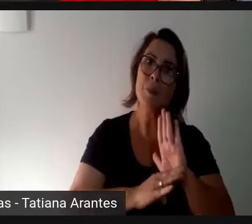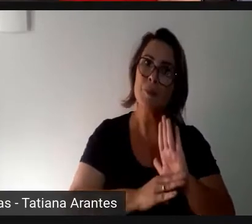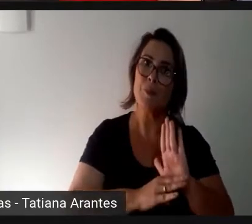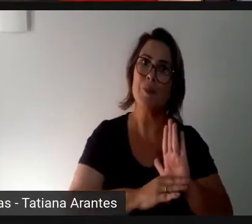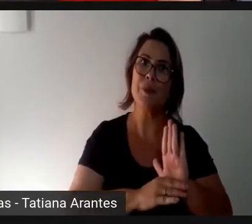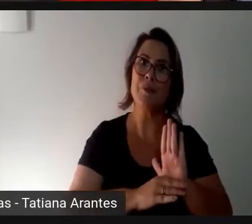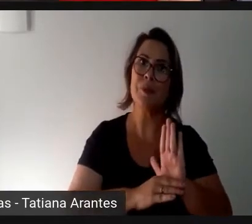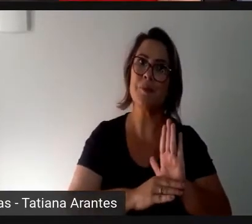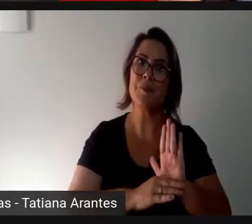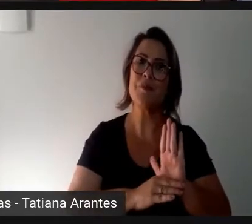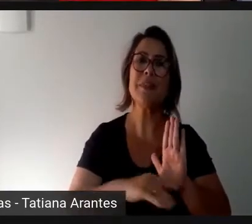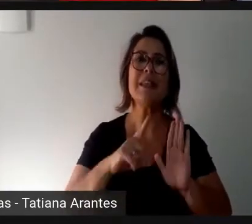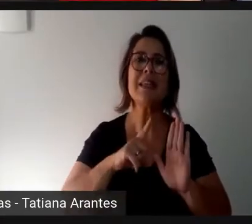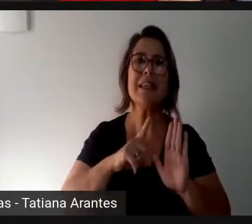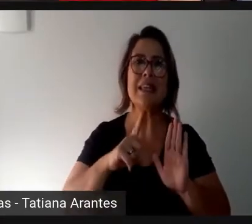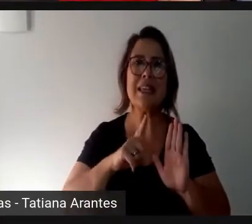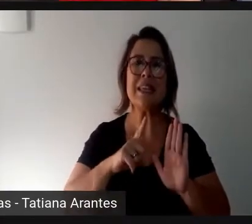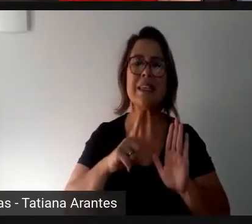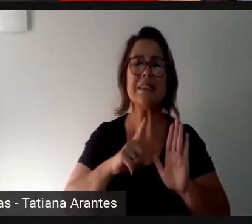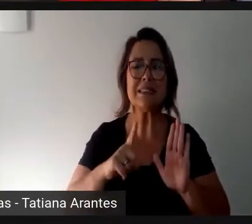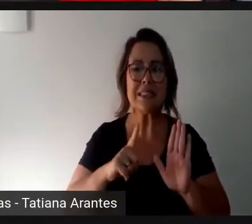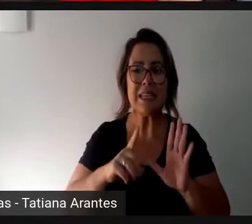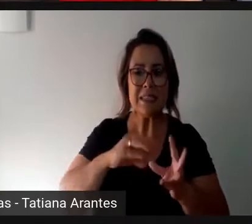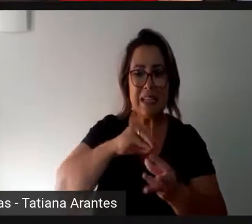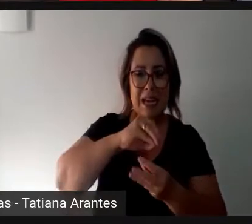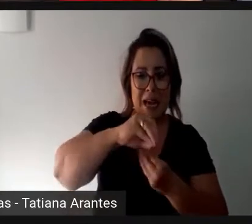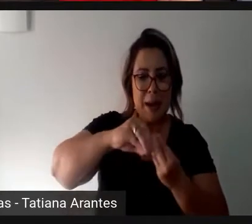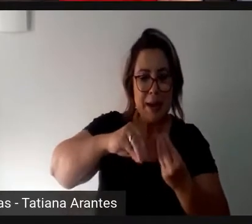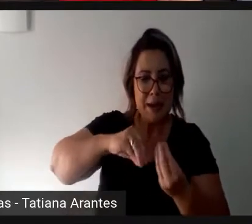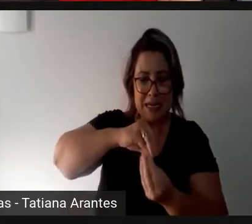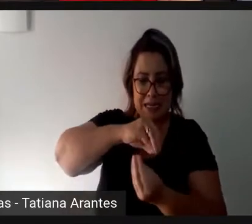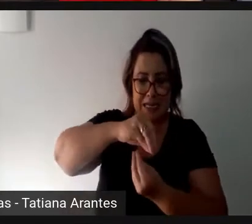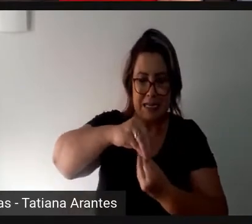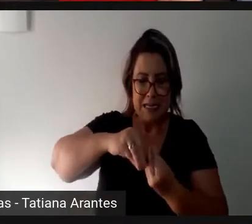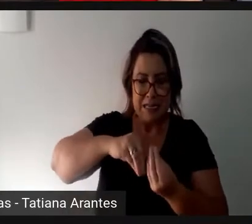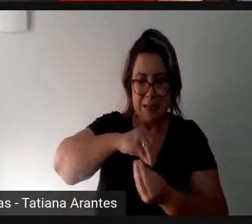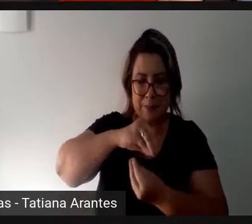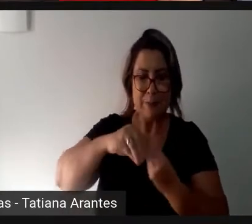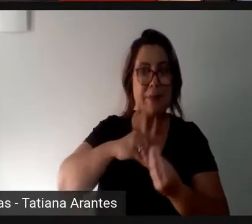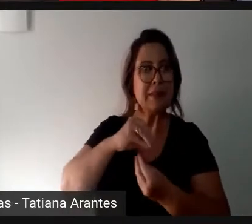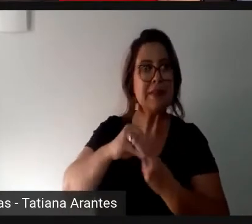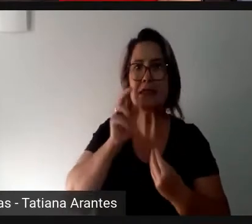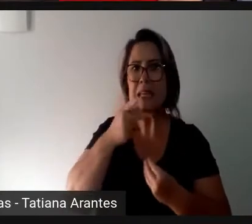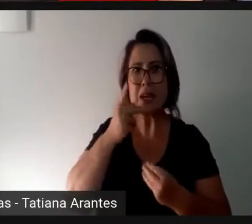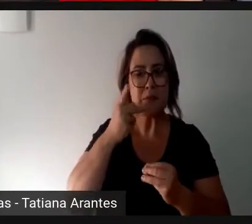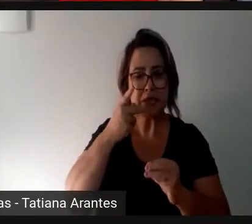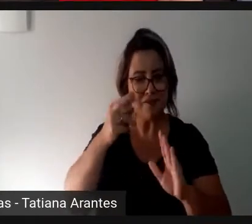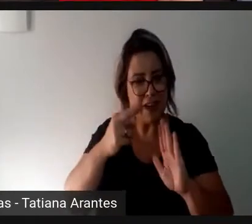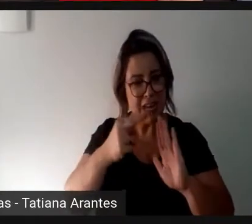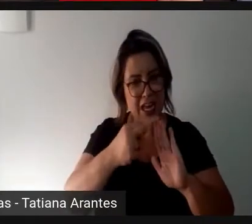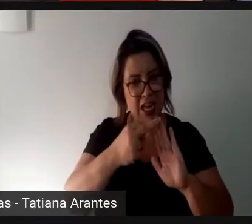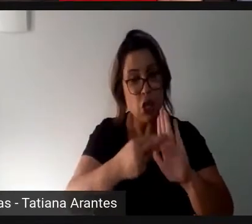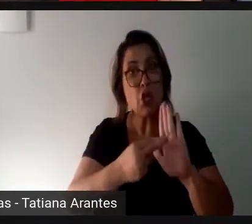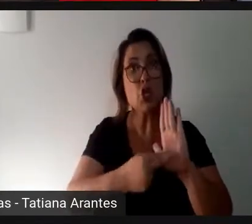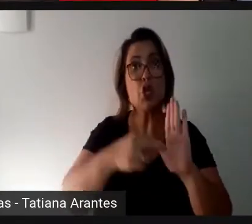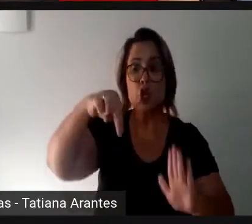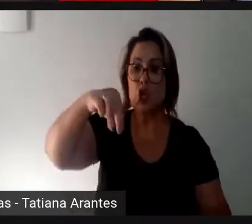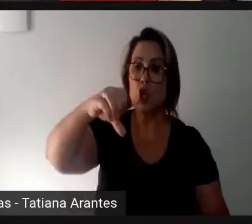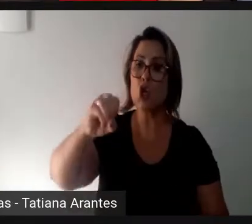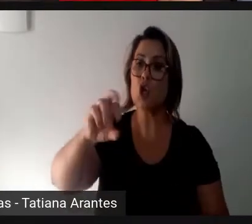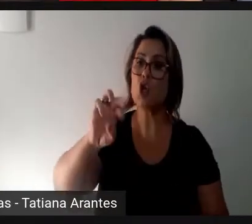eles têm que se confundir, porque eu não consigo falar em normas sem falar em boas práticas e valores, e eu não consigo falar em valores sem falar de